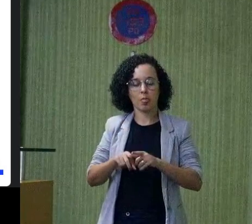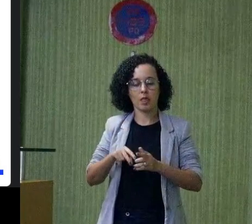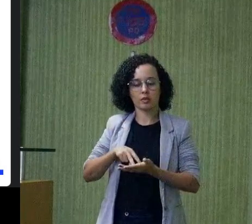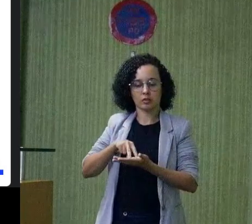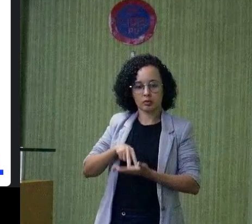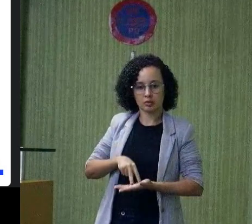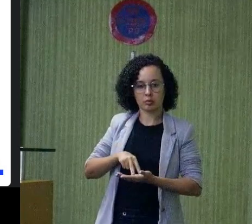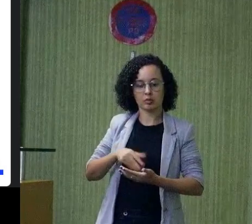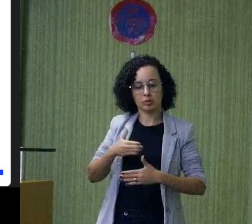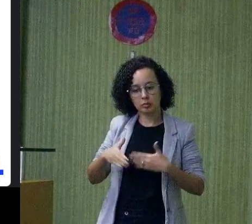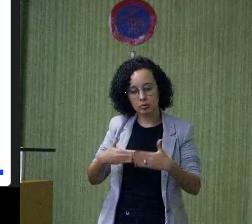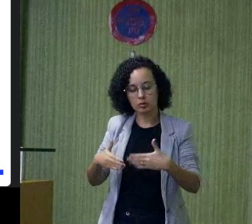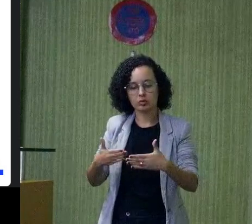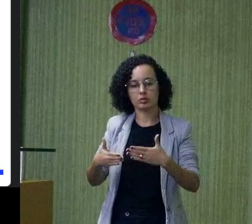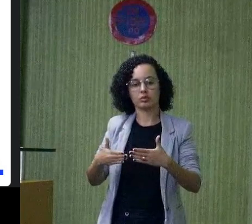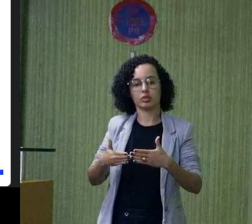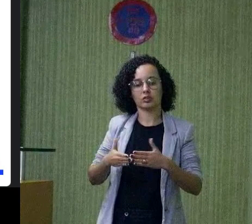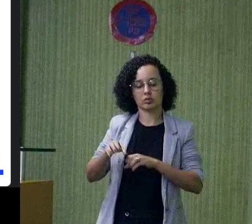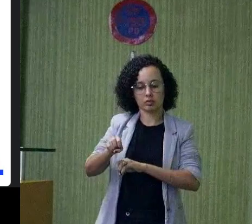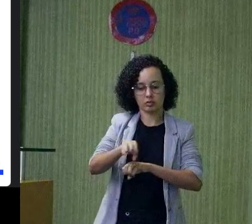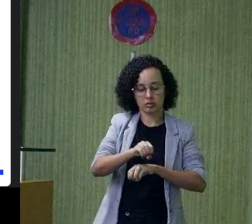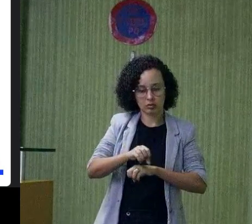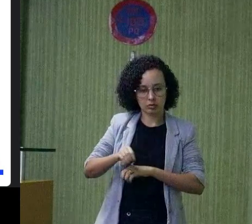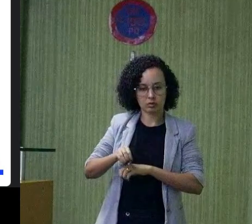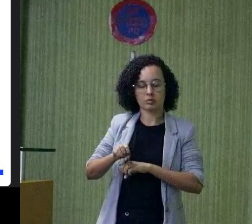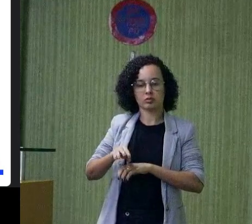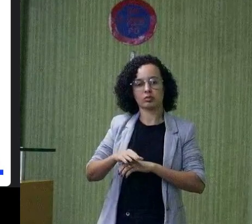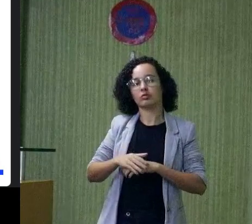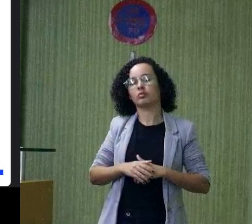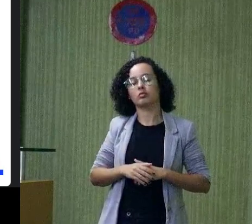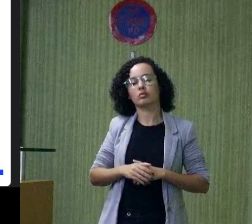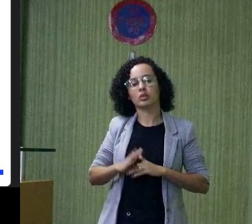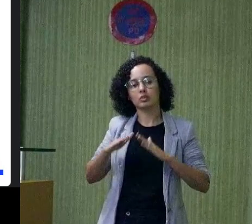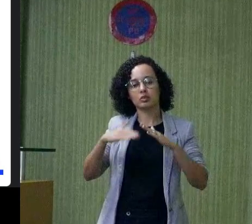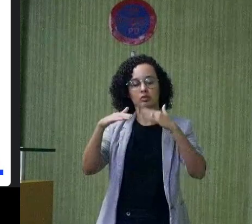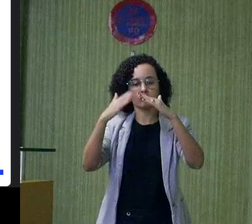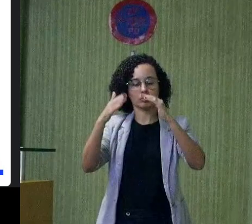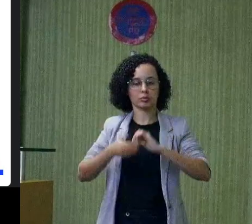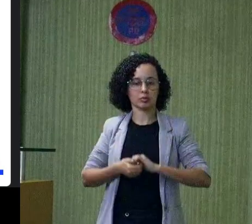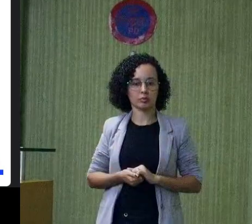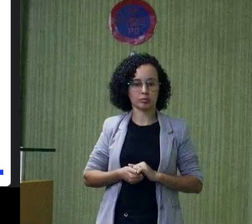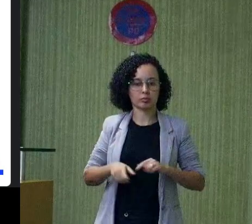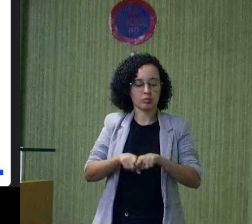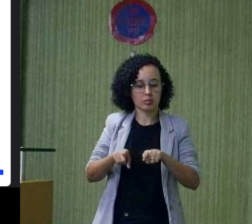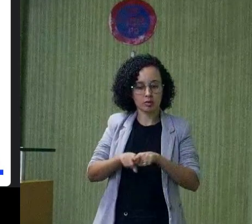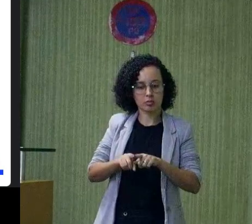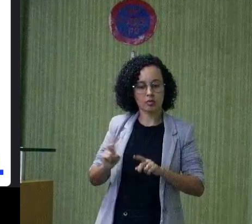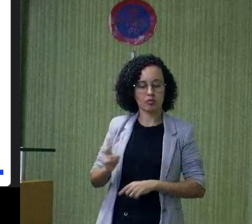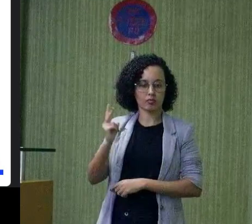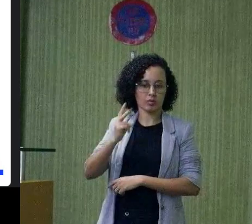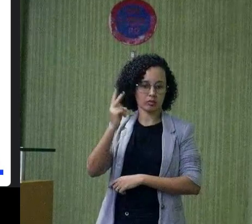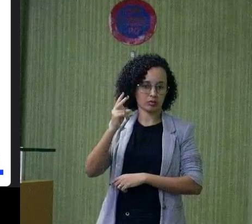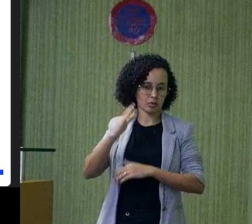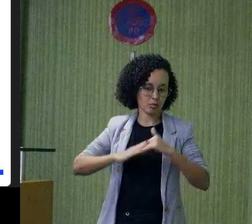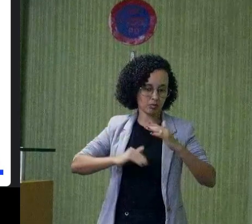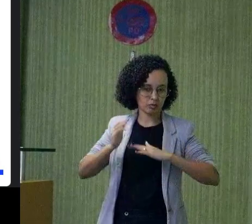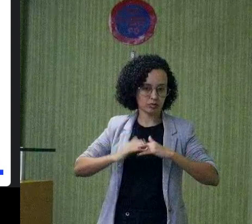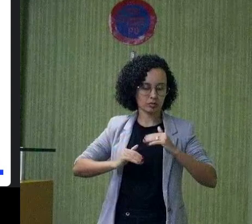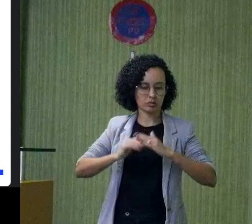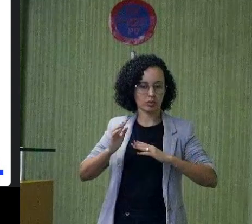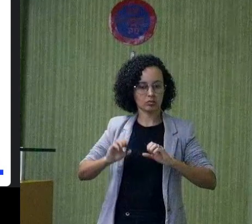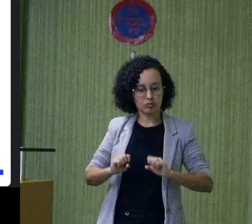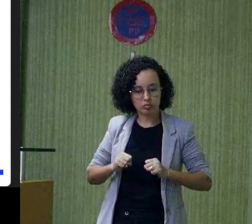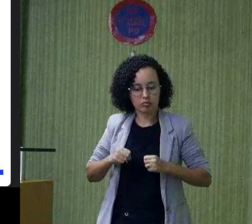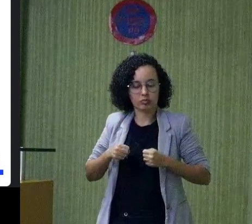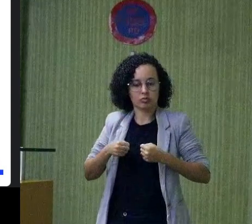dos processos educativos e dos resultados de aprendizagem de desenvolvimento a valorização dos profissionais da educação e fortalecimento